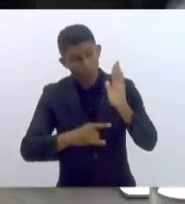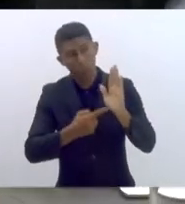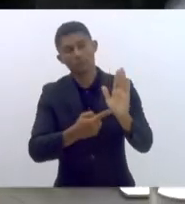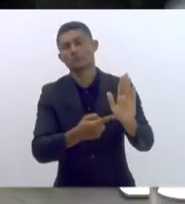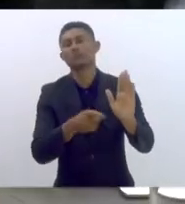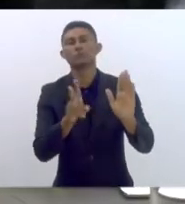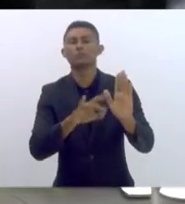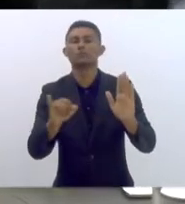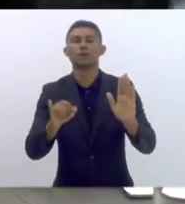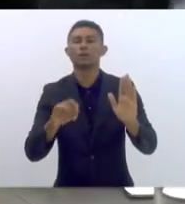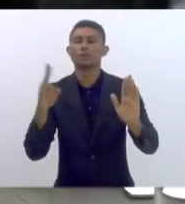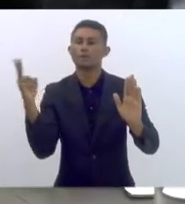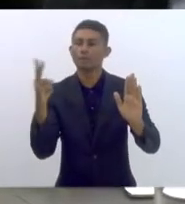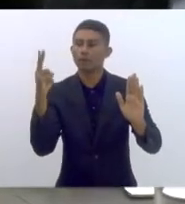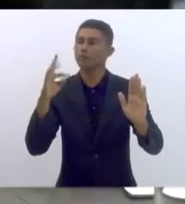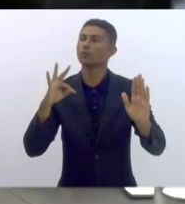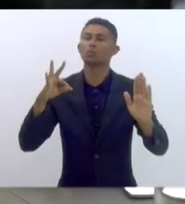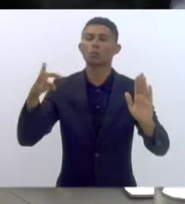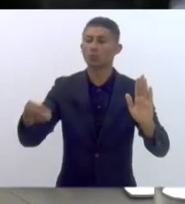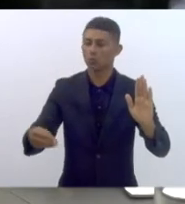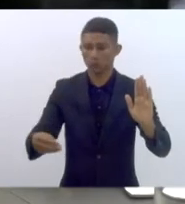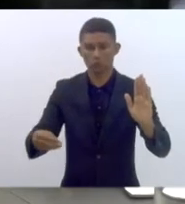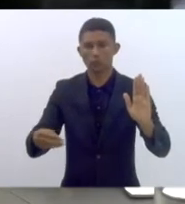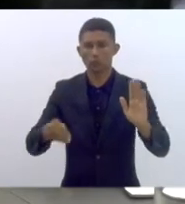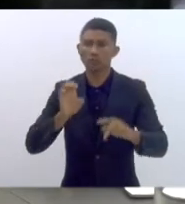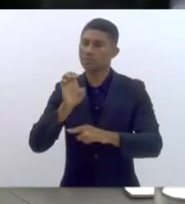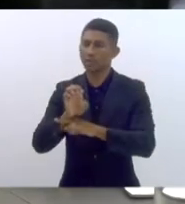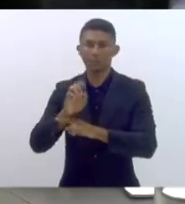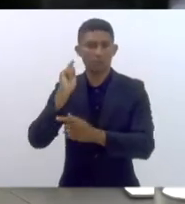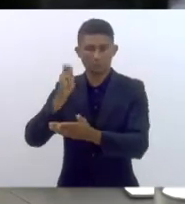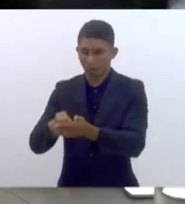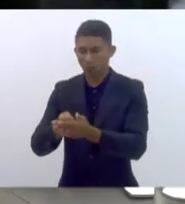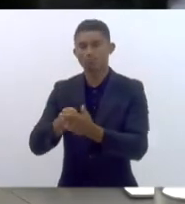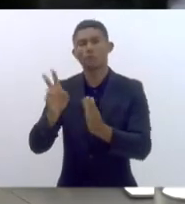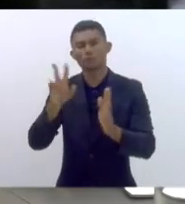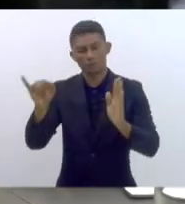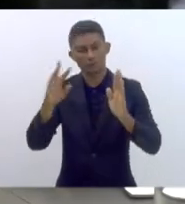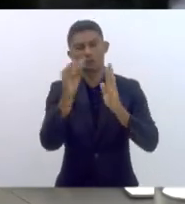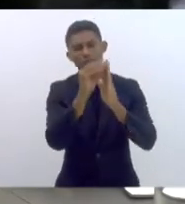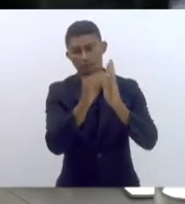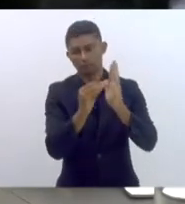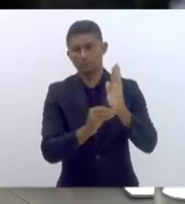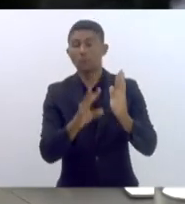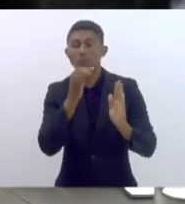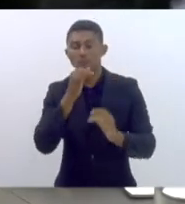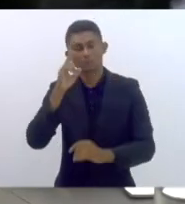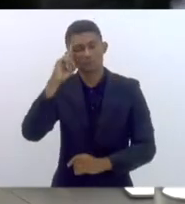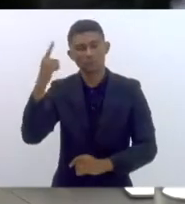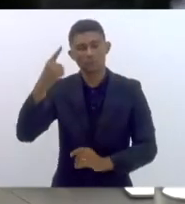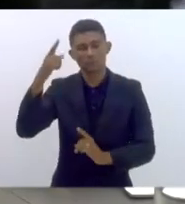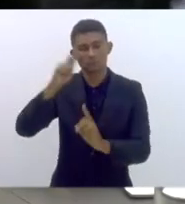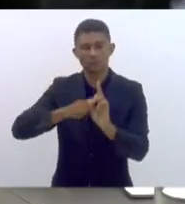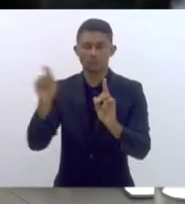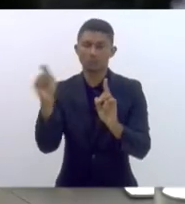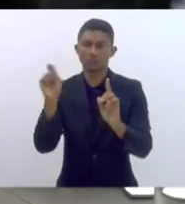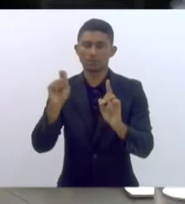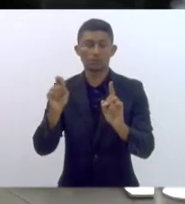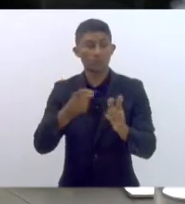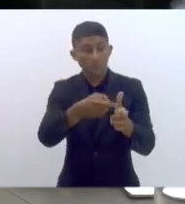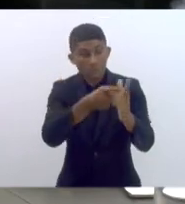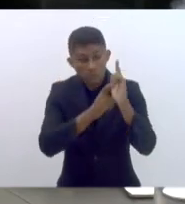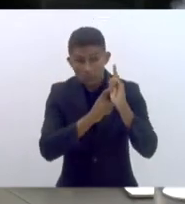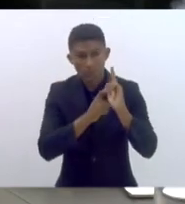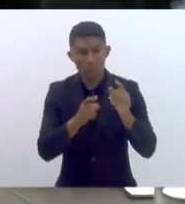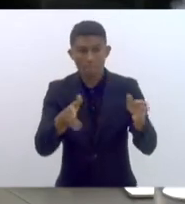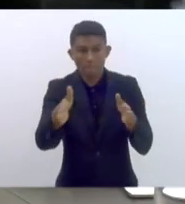receber todos os valores que passarão a não ser pagos pelo Estado agora. Então, digamos, chegou 1º de agosto, venceu uma dívida do